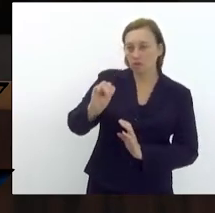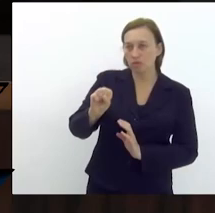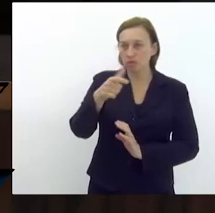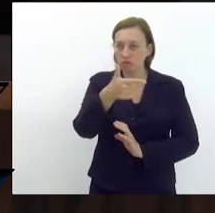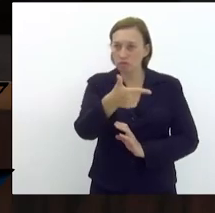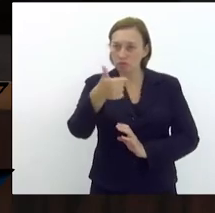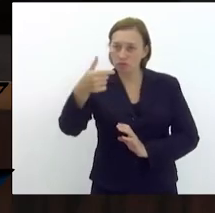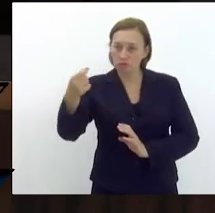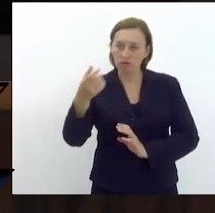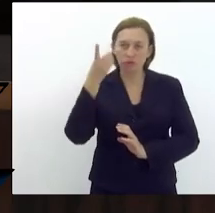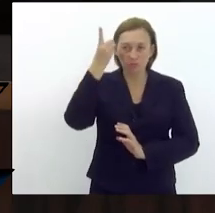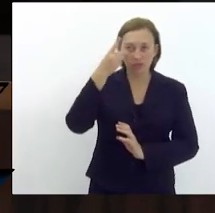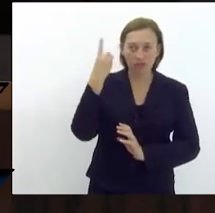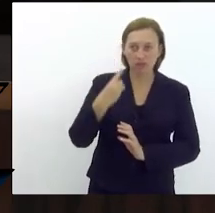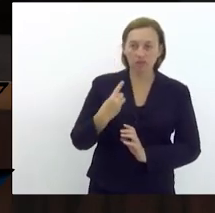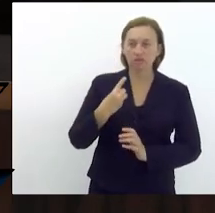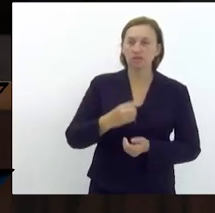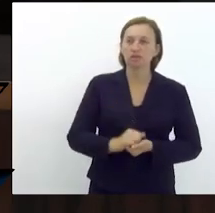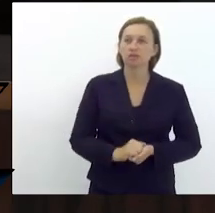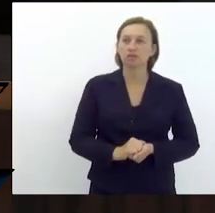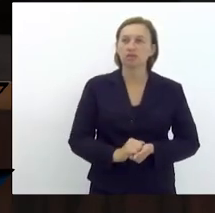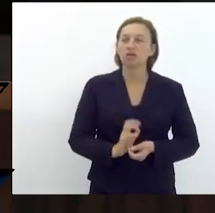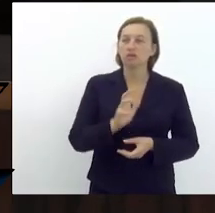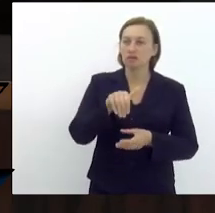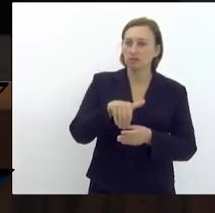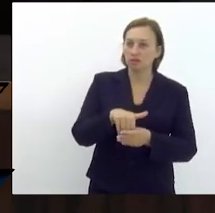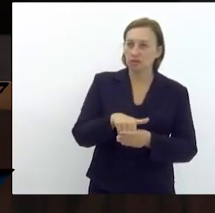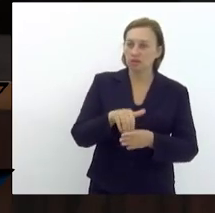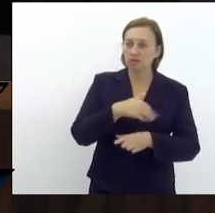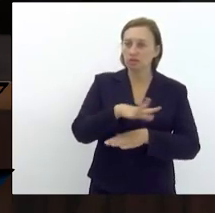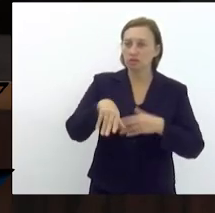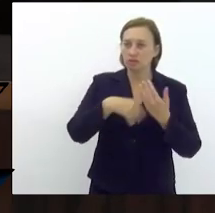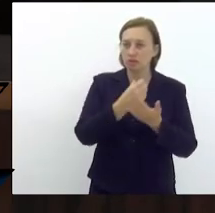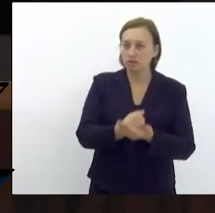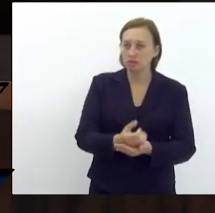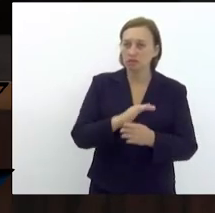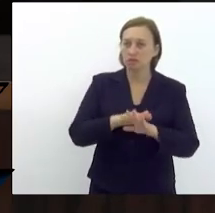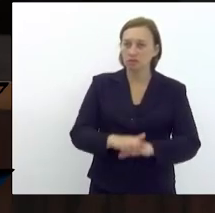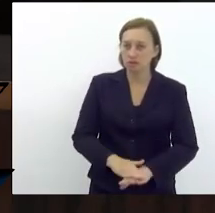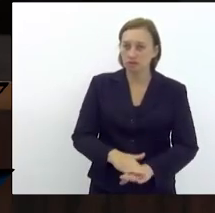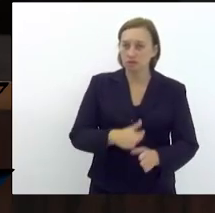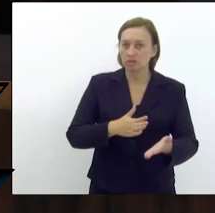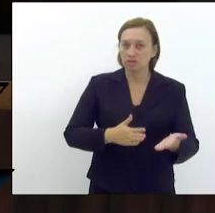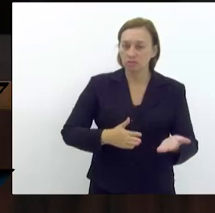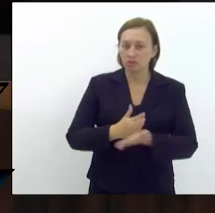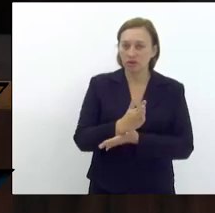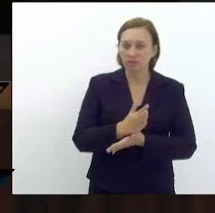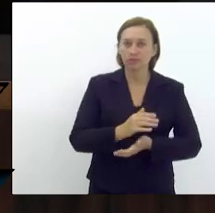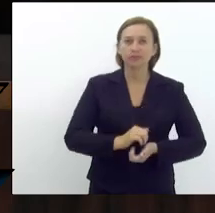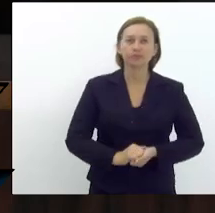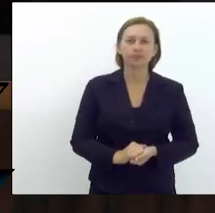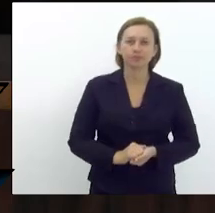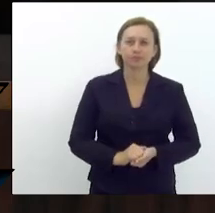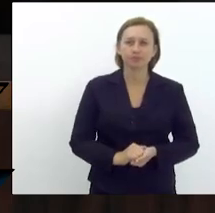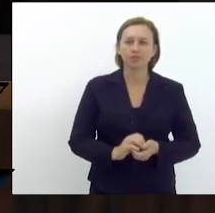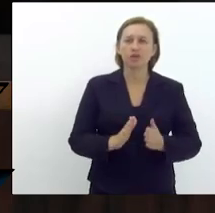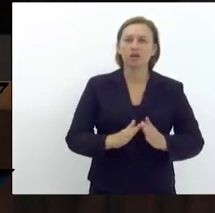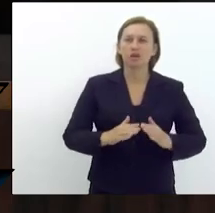deputada Dani Monteiro em votação senhores que aprovam permaneçam Como estão aprovado